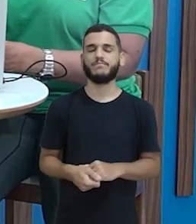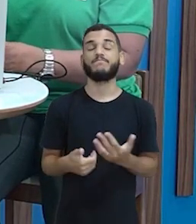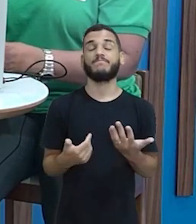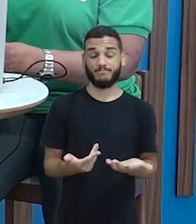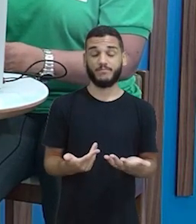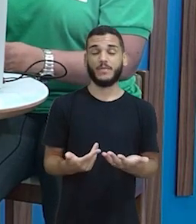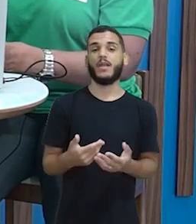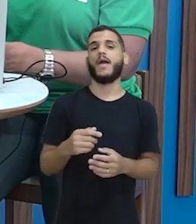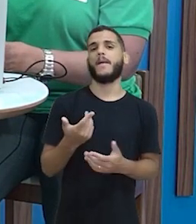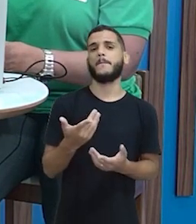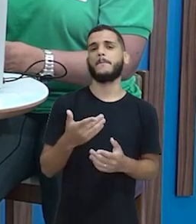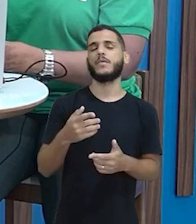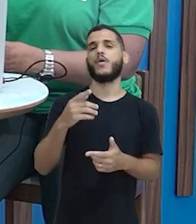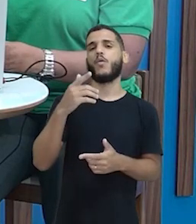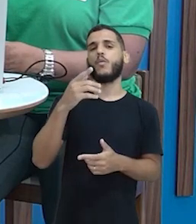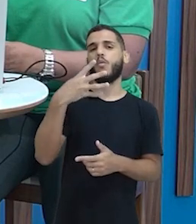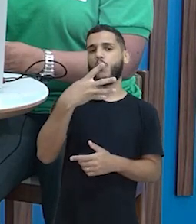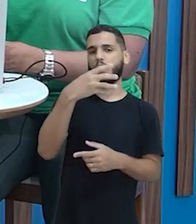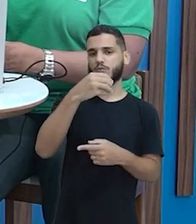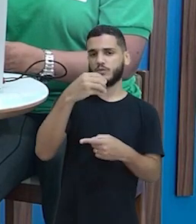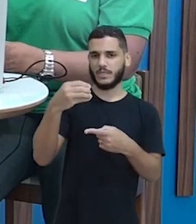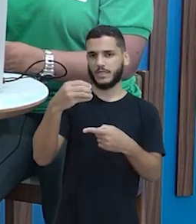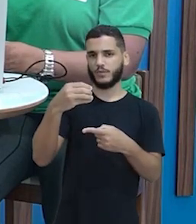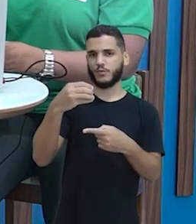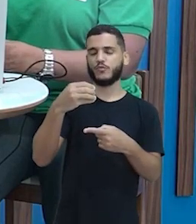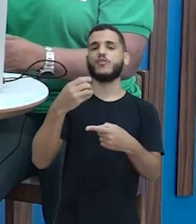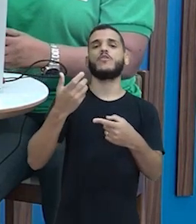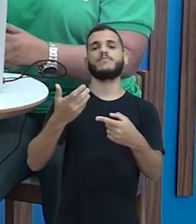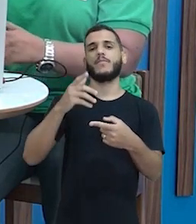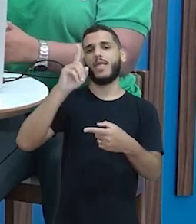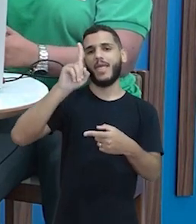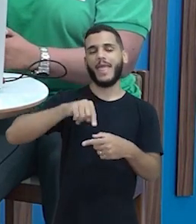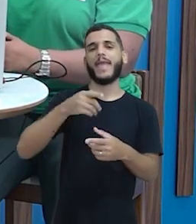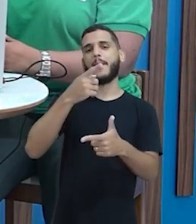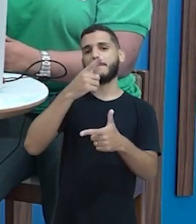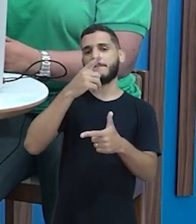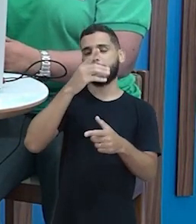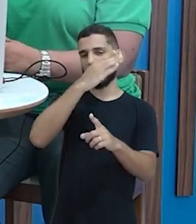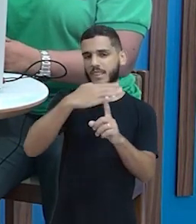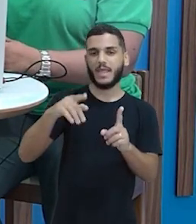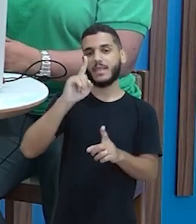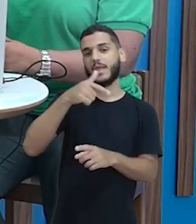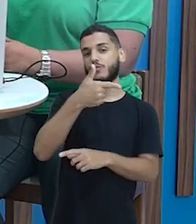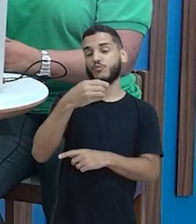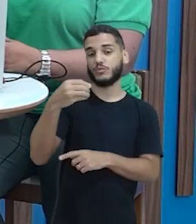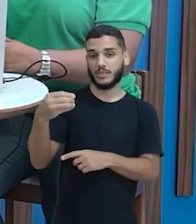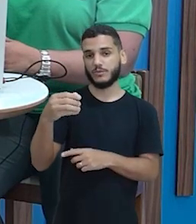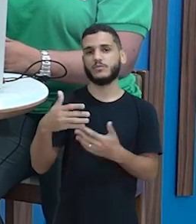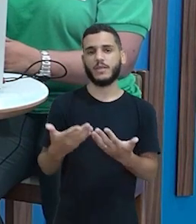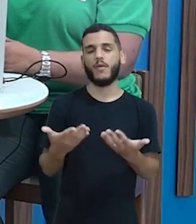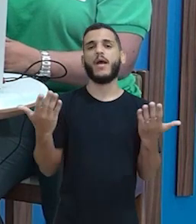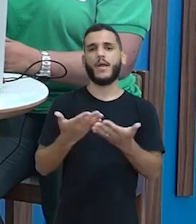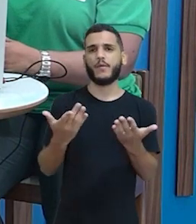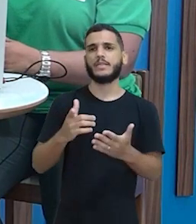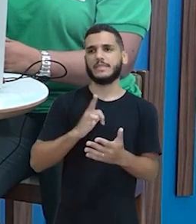olha mas 25% é a metade da metade tô fazendo por lógica então a metade da